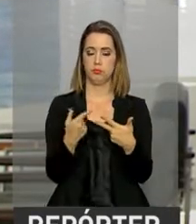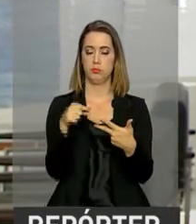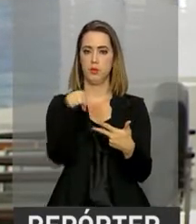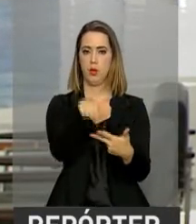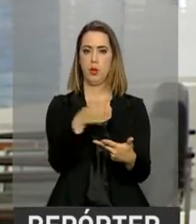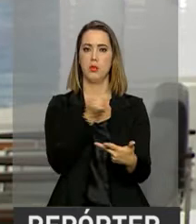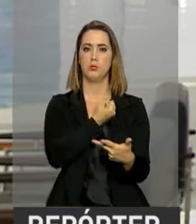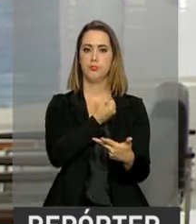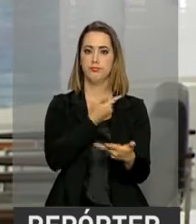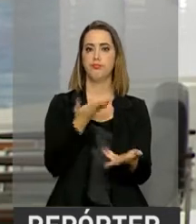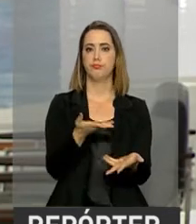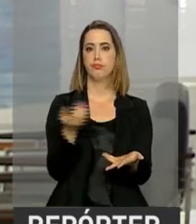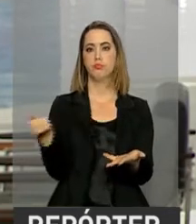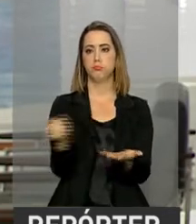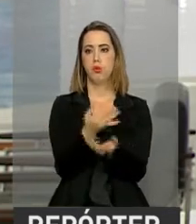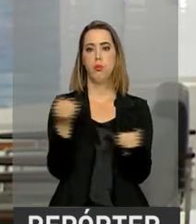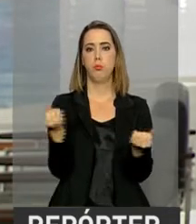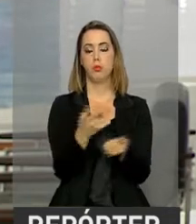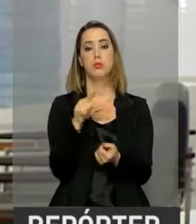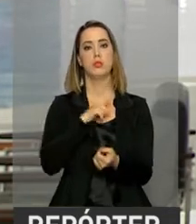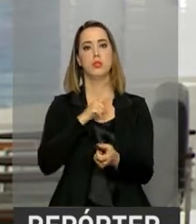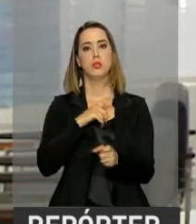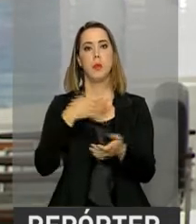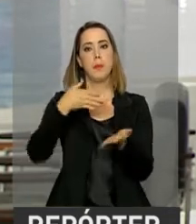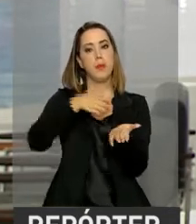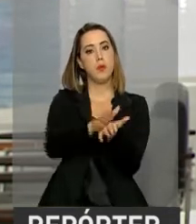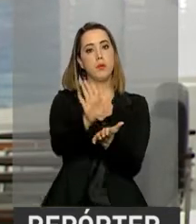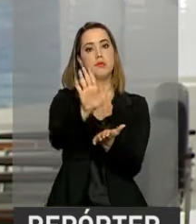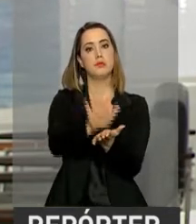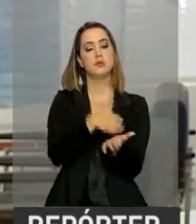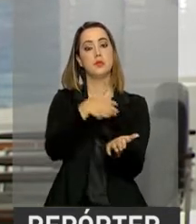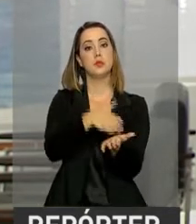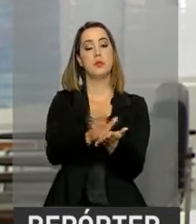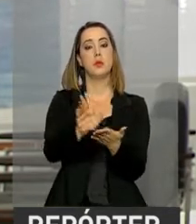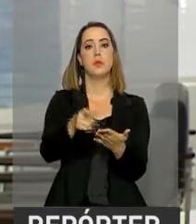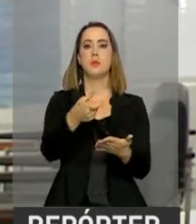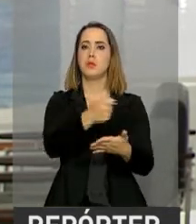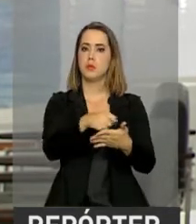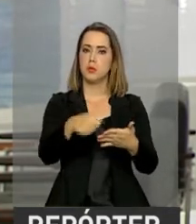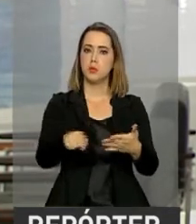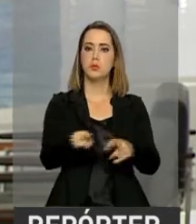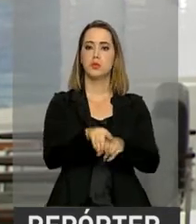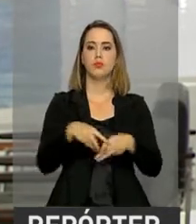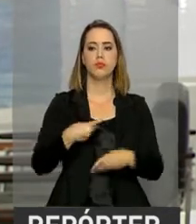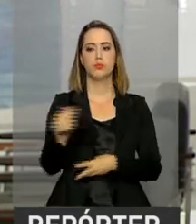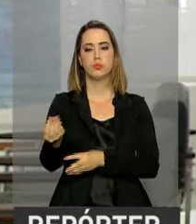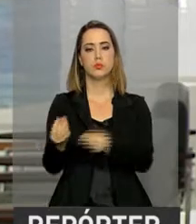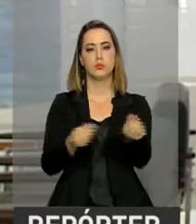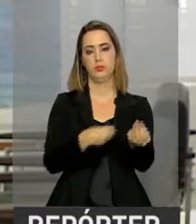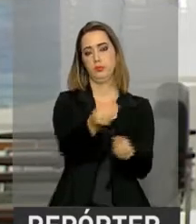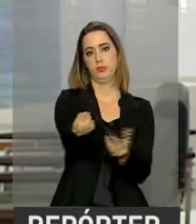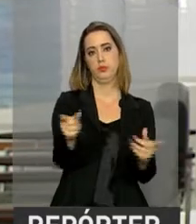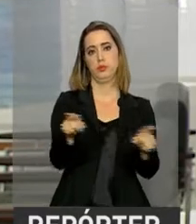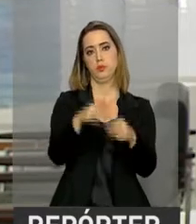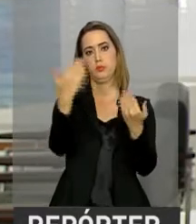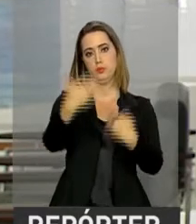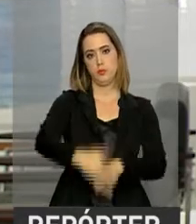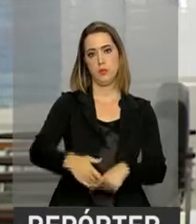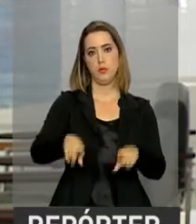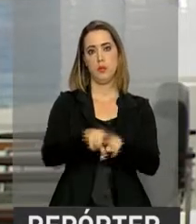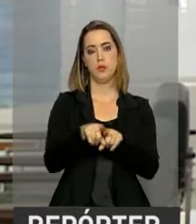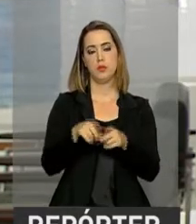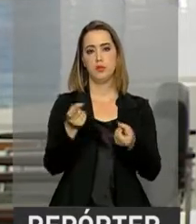conta entram, por exemplo, gastos com impressão, aplicação e correção, além da distribuição das provas e de